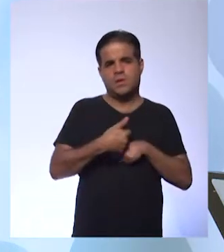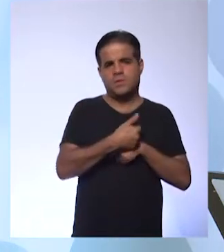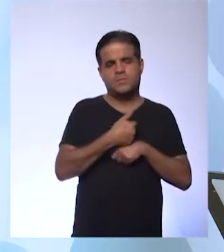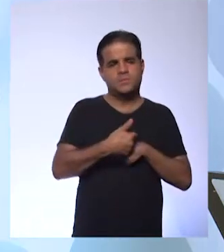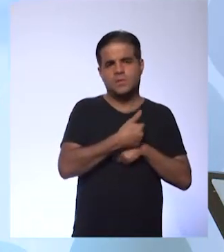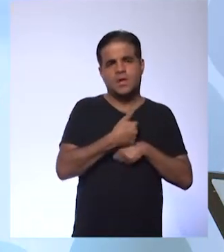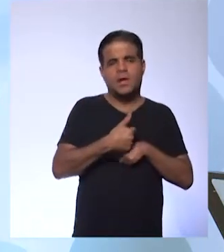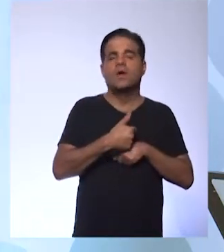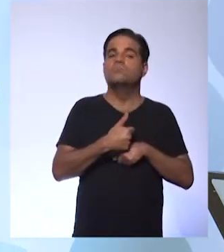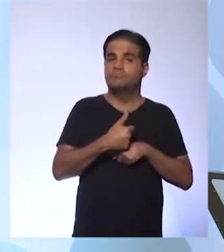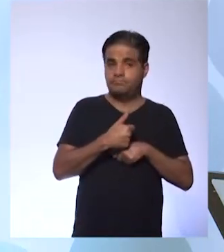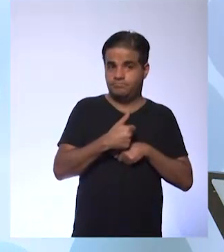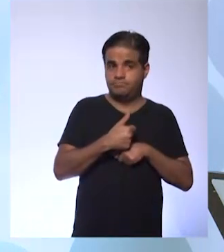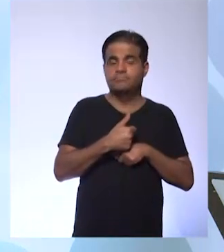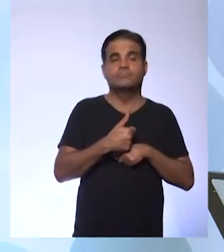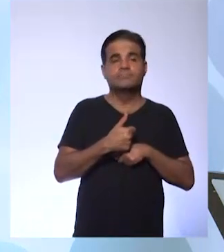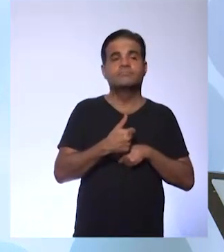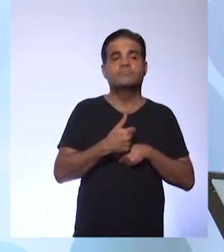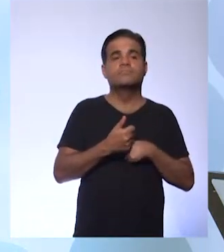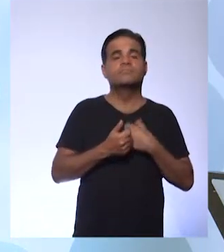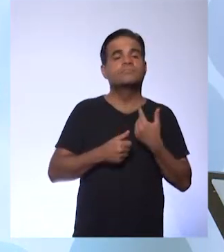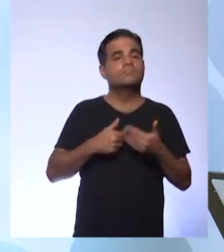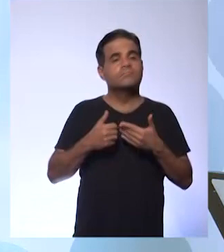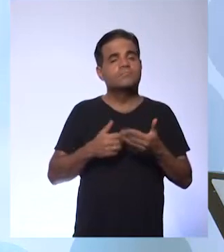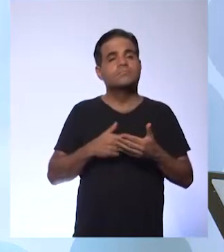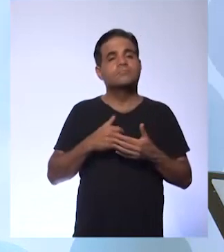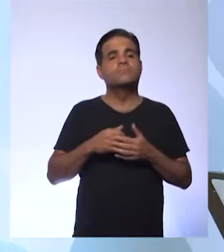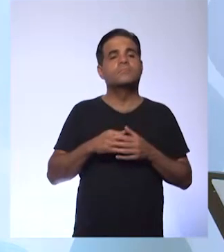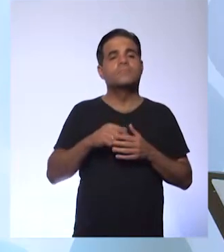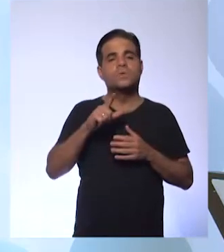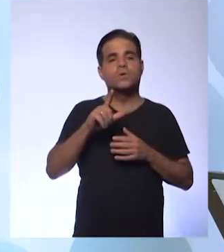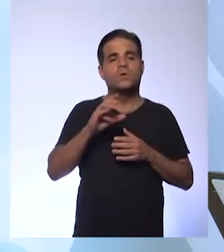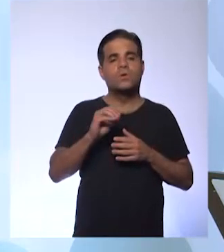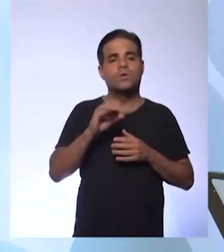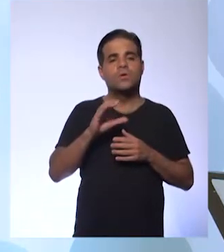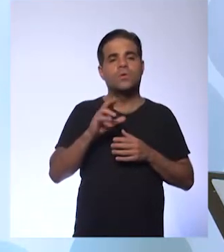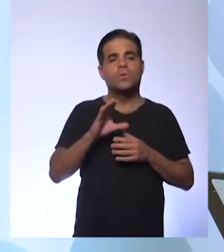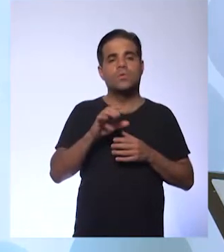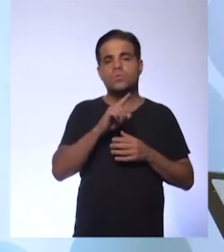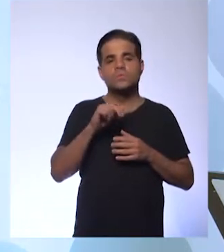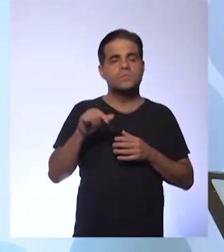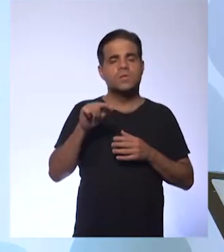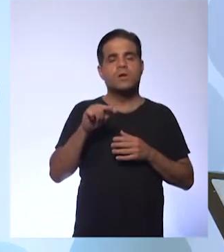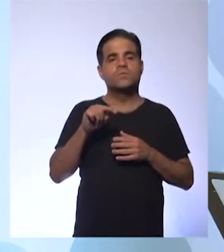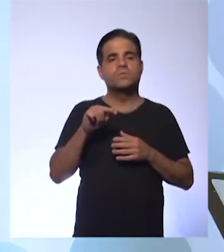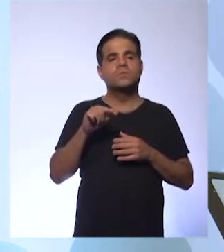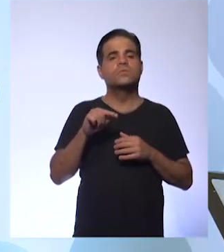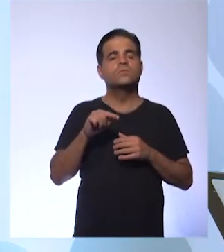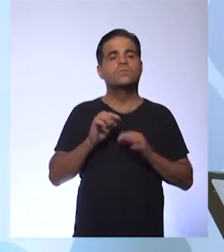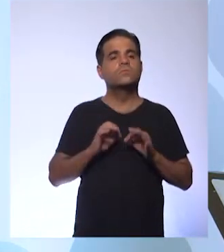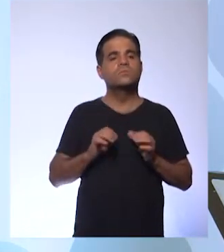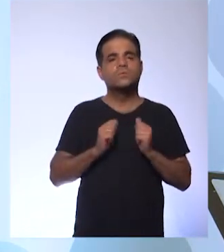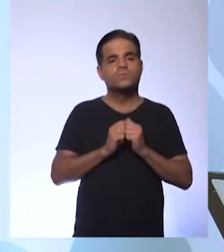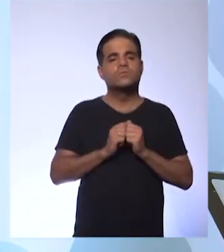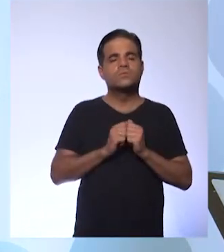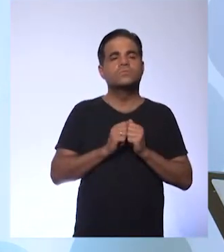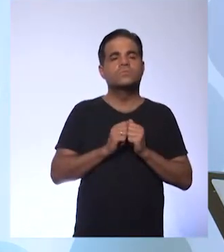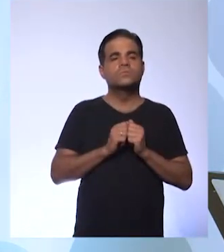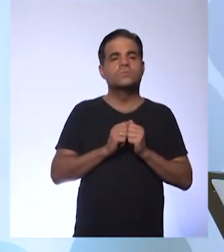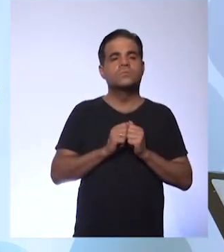profissional. Então, isso daqui é uma locução, na verdade, eu ia falar uma Conjuntivo. conjunção, uma Uhum. locução